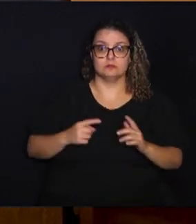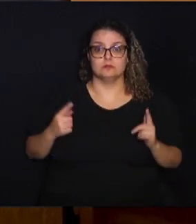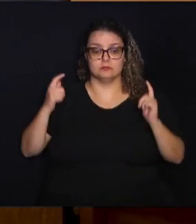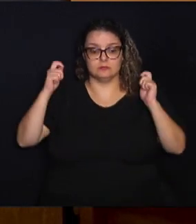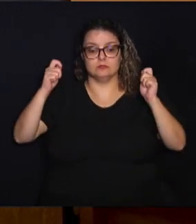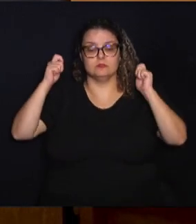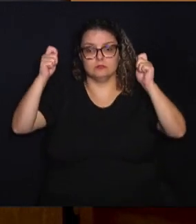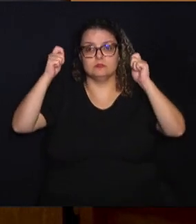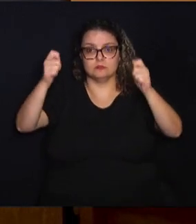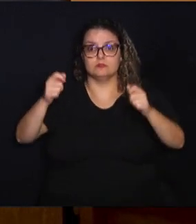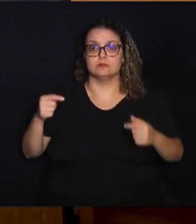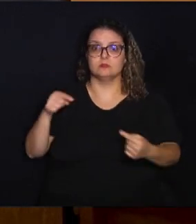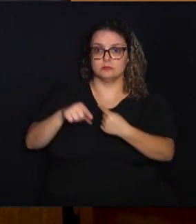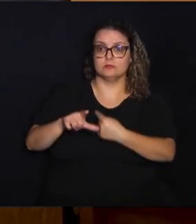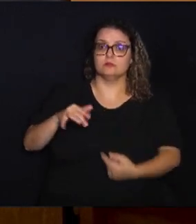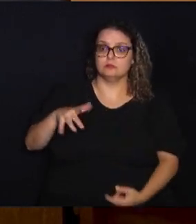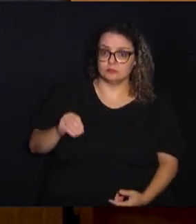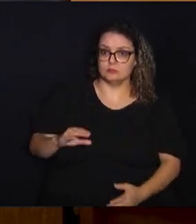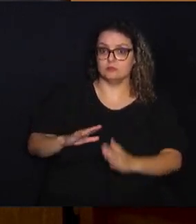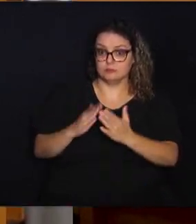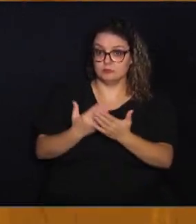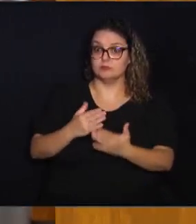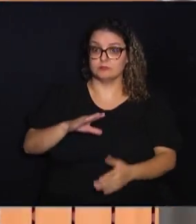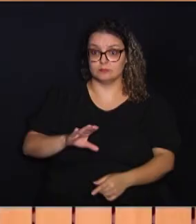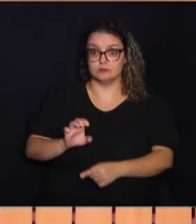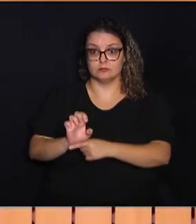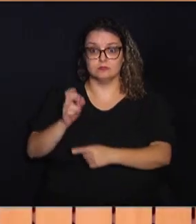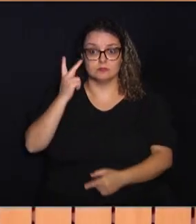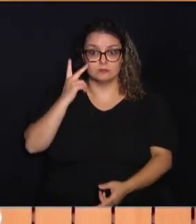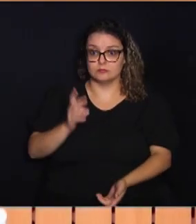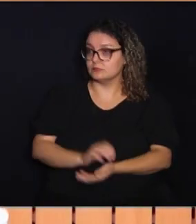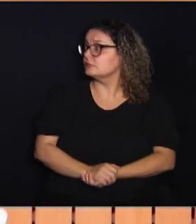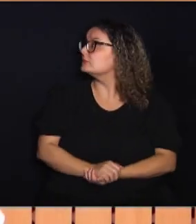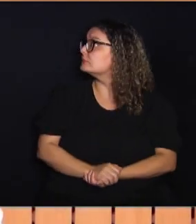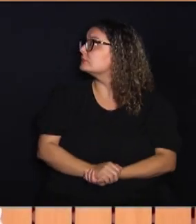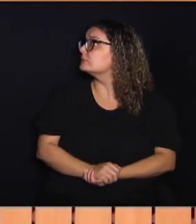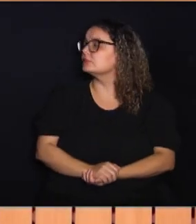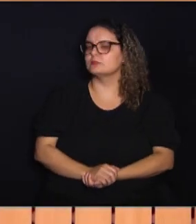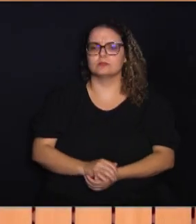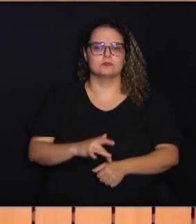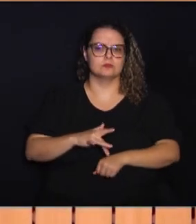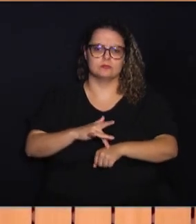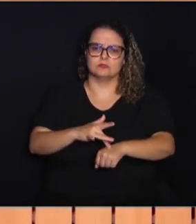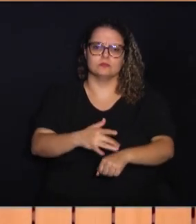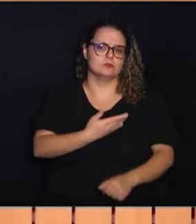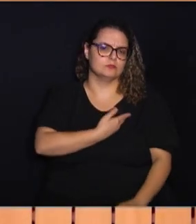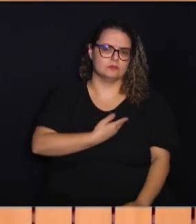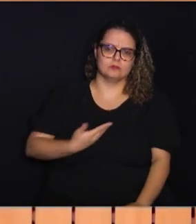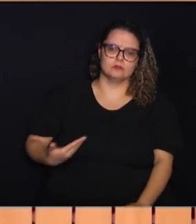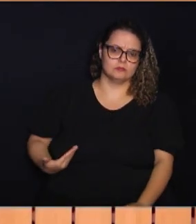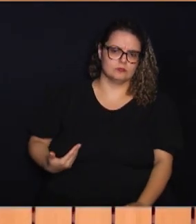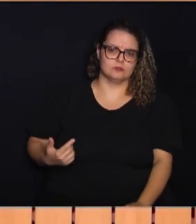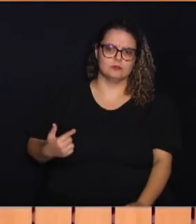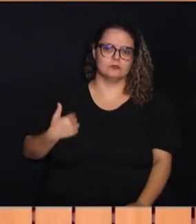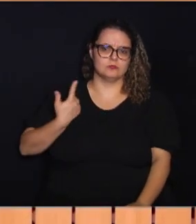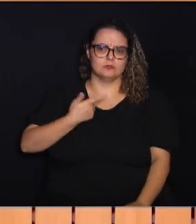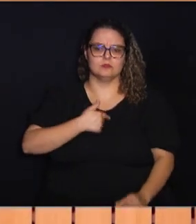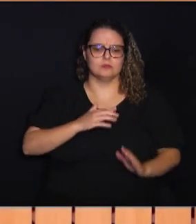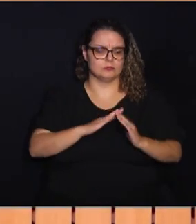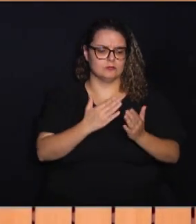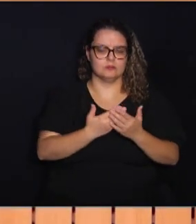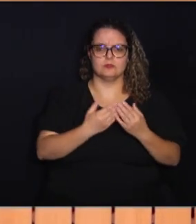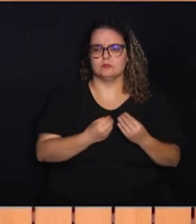contra o leilão de escolas de São Paulo. Absurdo que o governador entregue as nossas escolas na mão